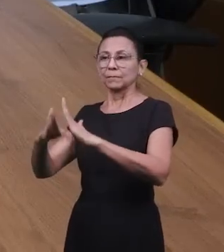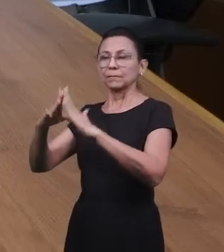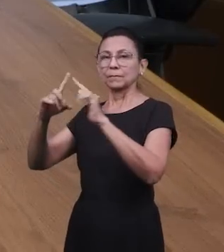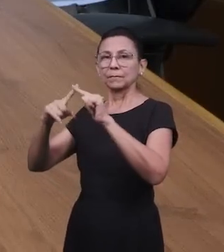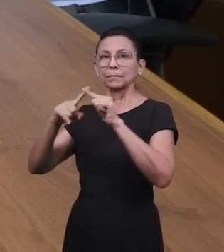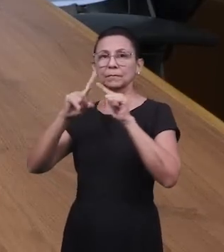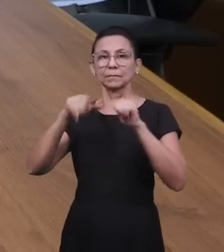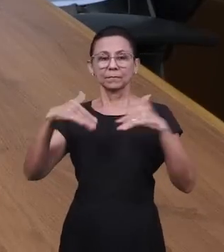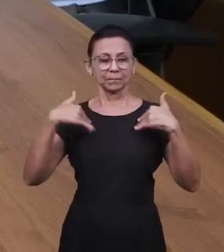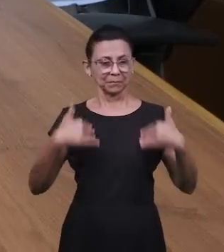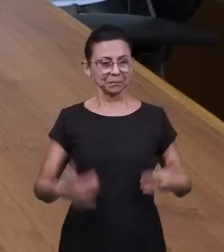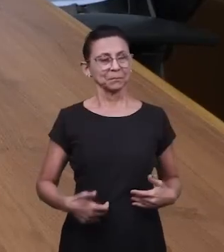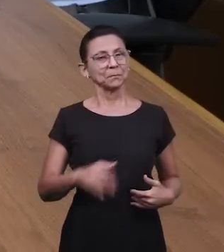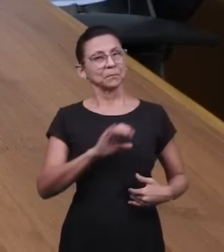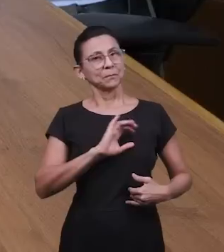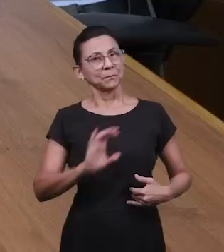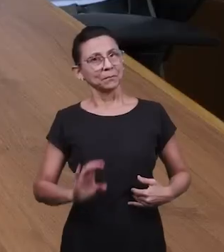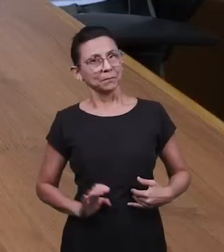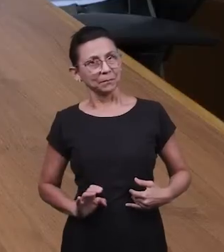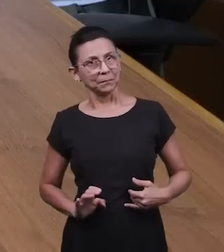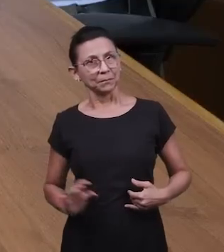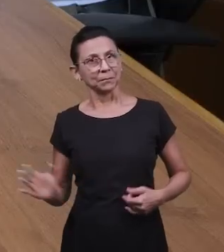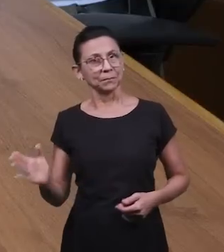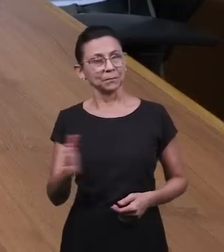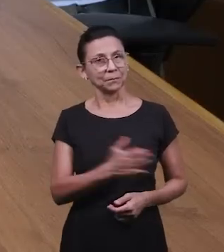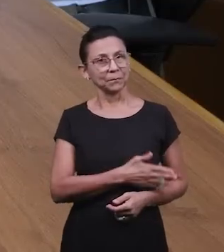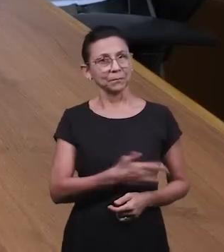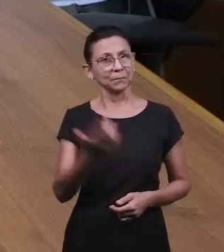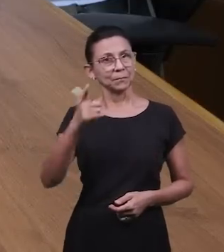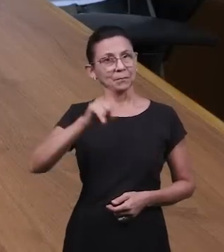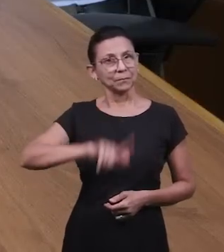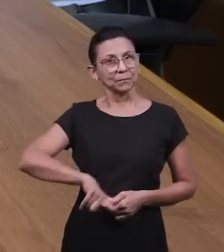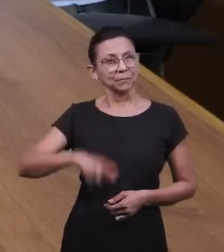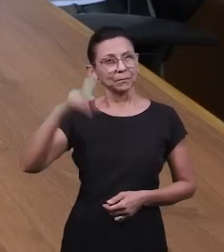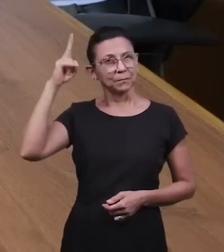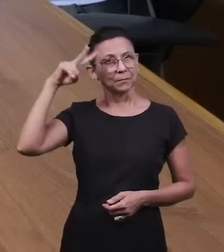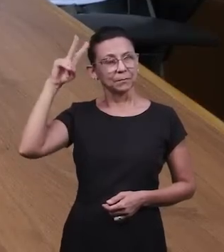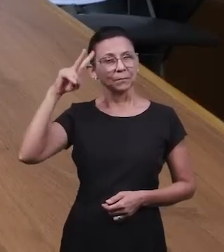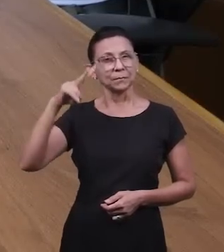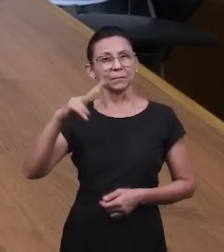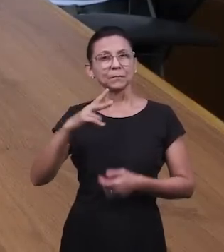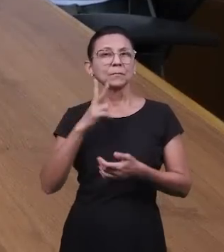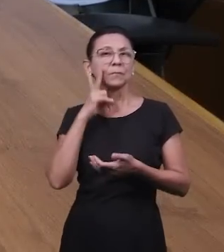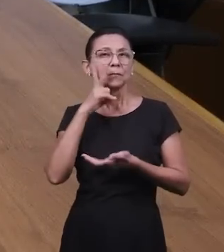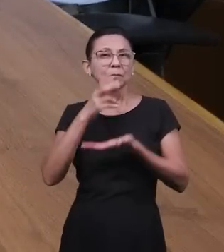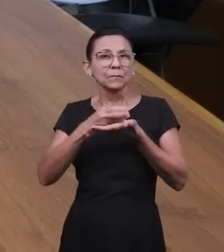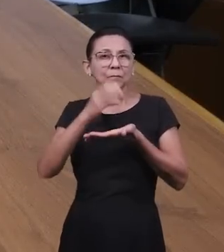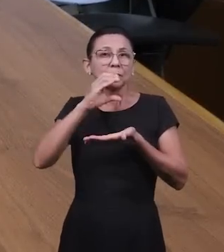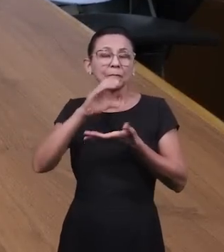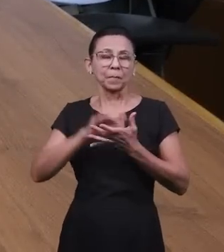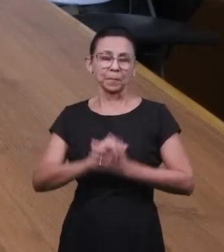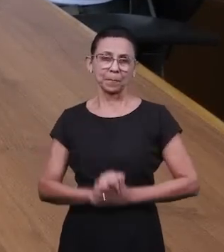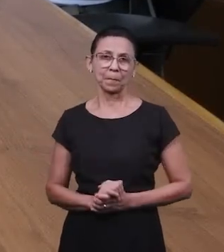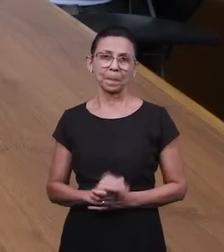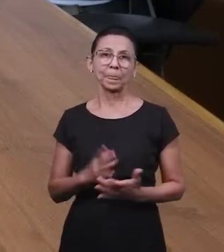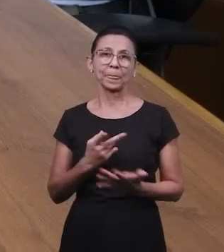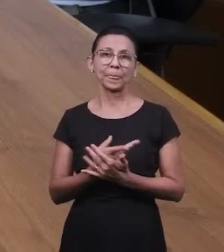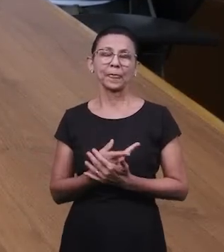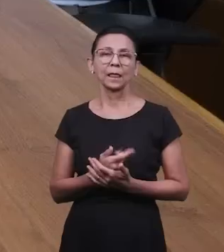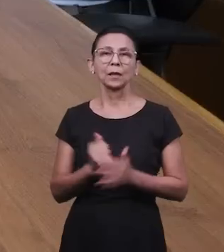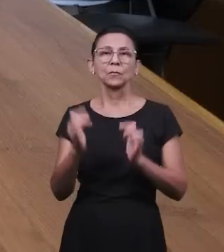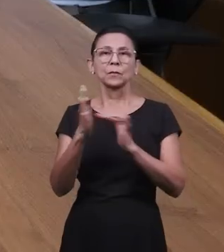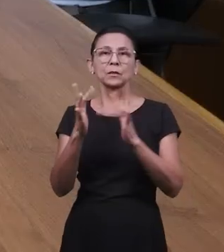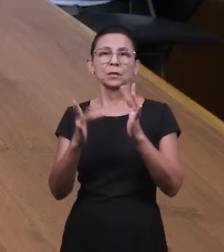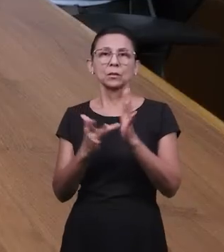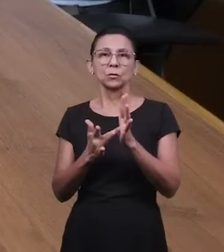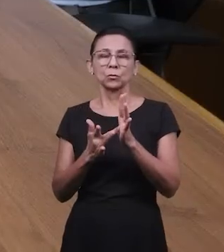corpo. E aí vamos voltar ao cálice. Porque o Senhor Jesus, na noite em que foi traído, ele tomou o